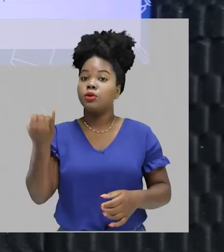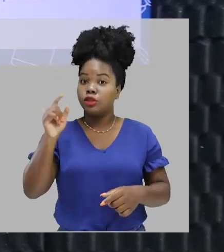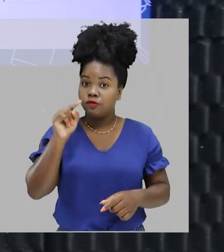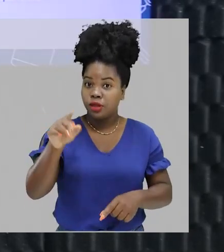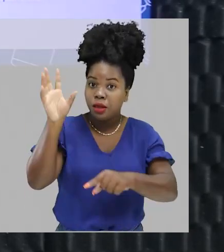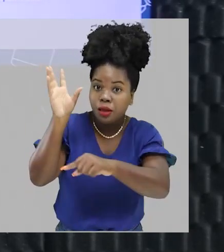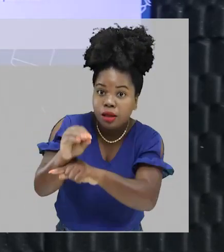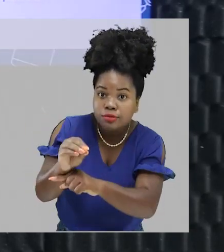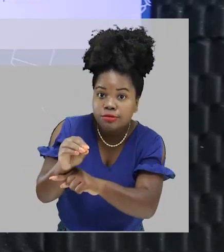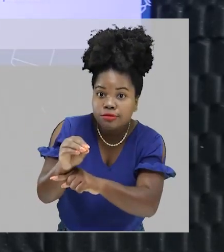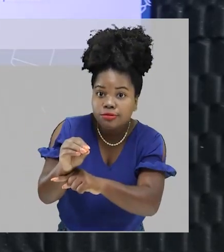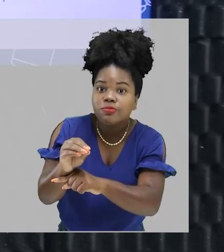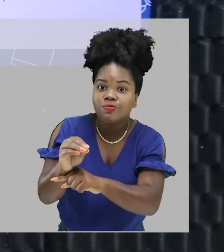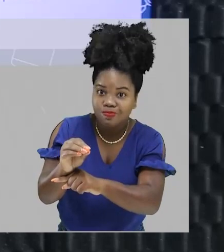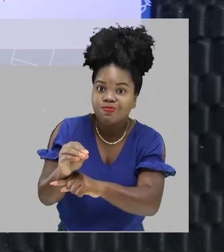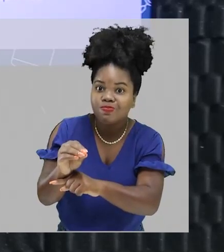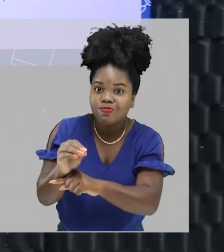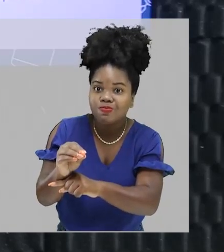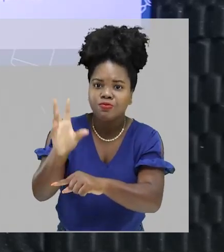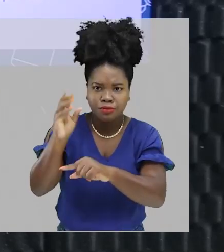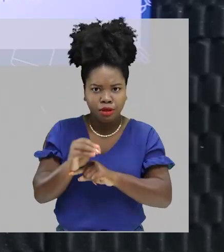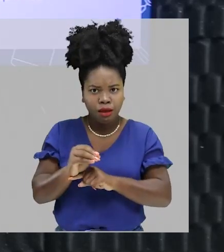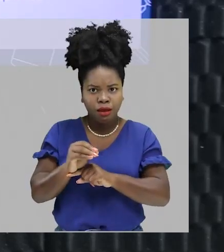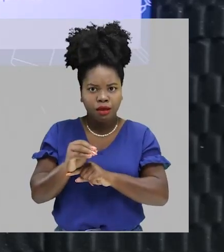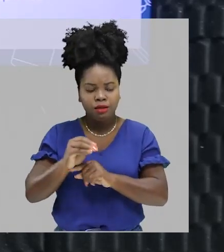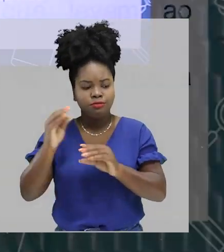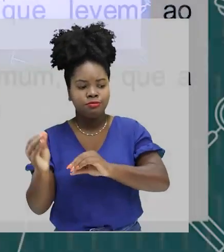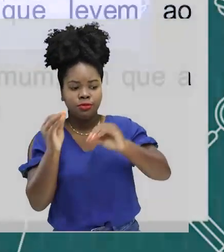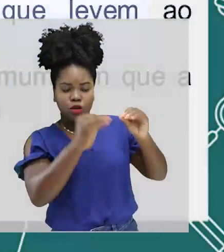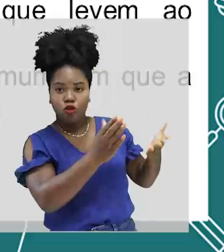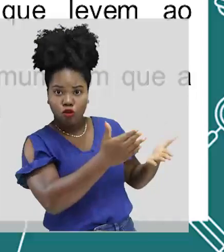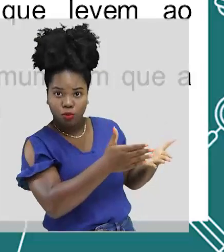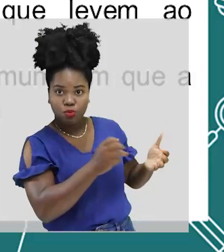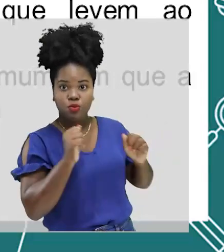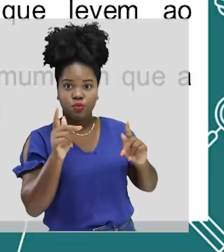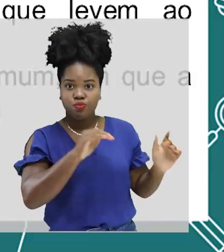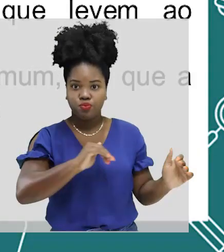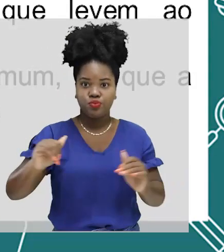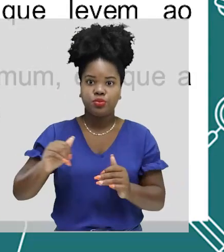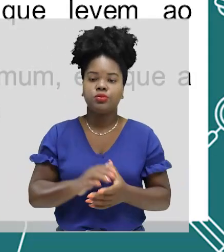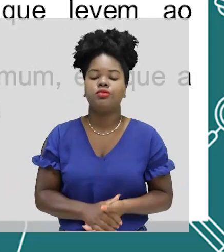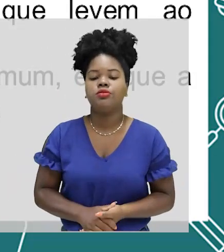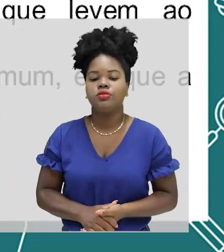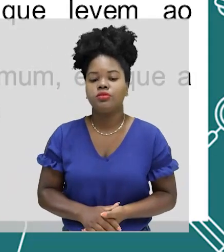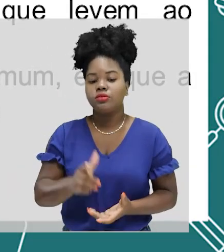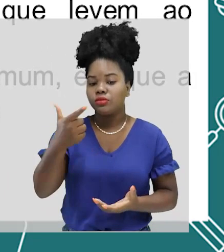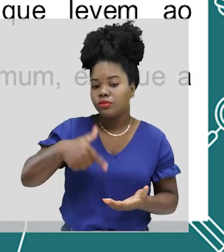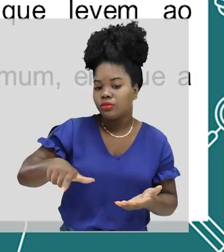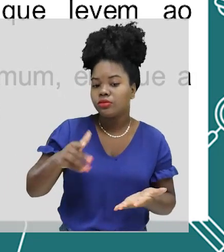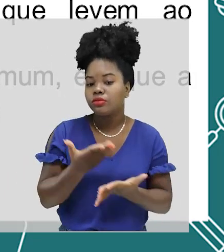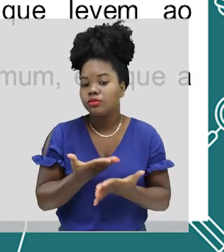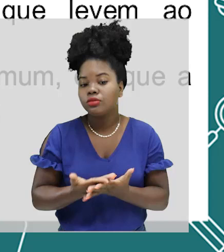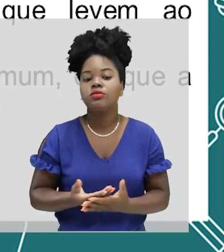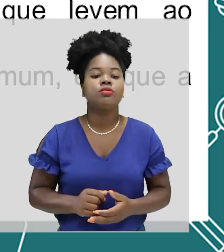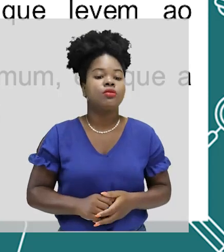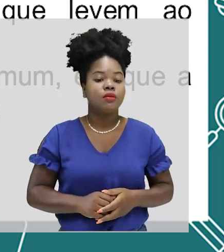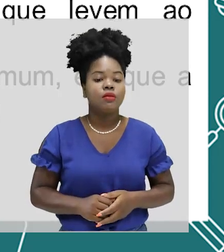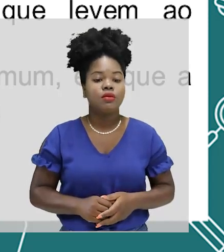ok? 1, 2, 3, printaram? Então, vamos lá. Ó. É indispensável que